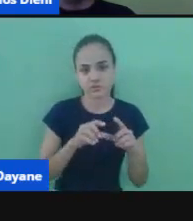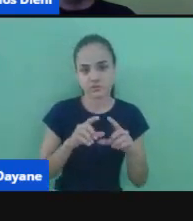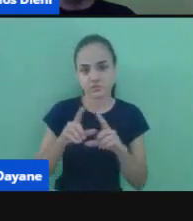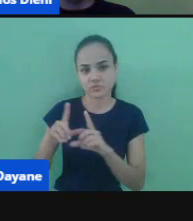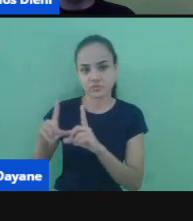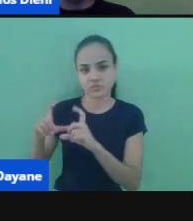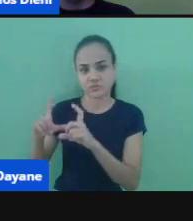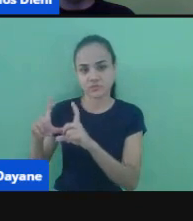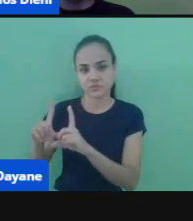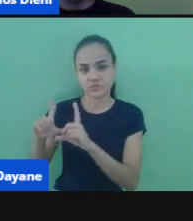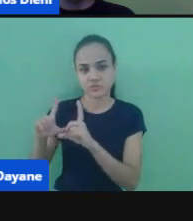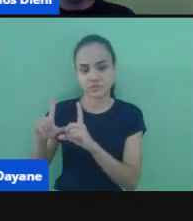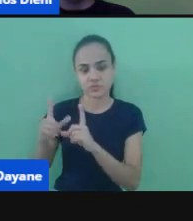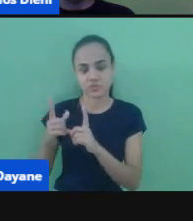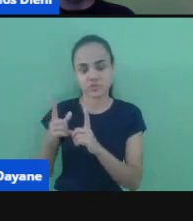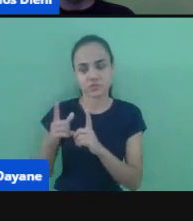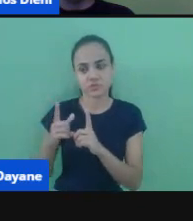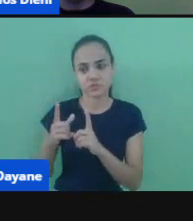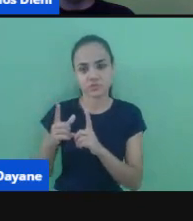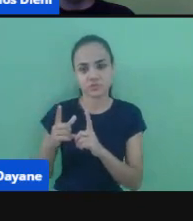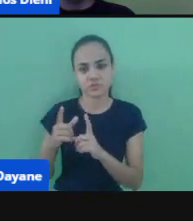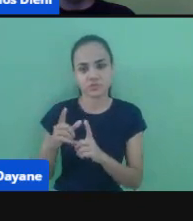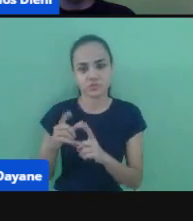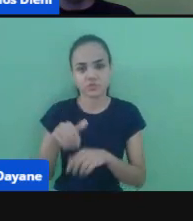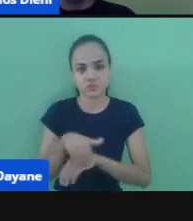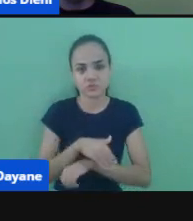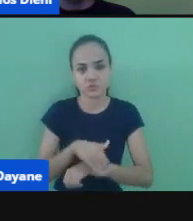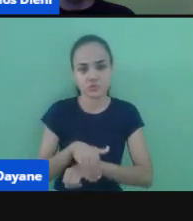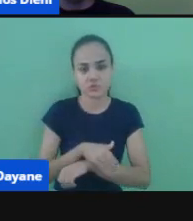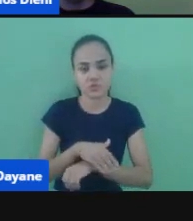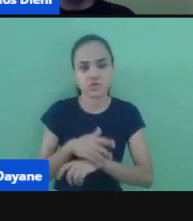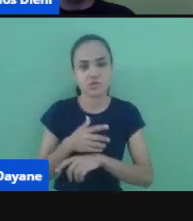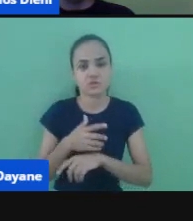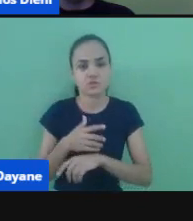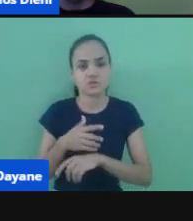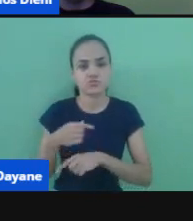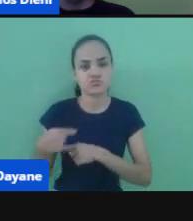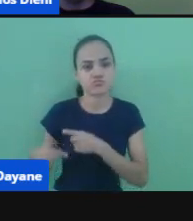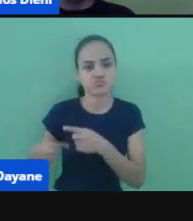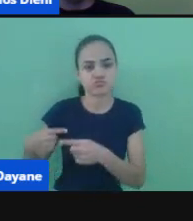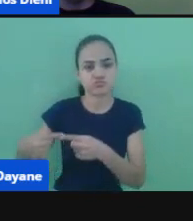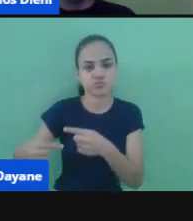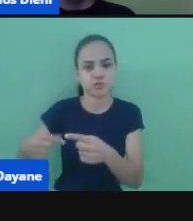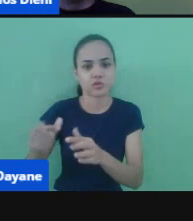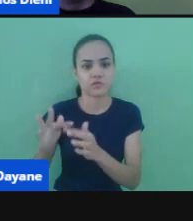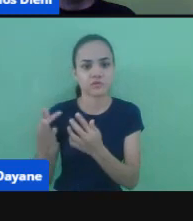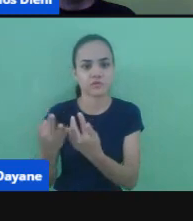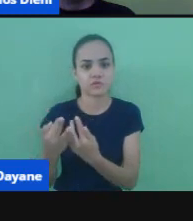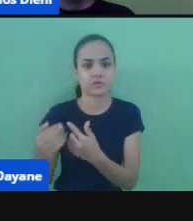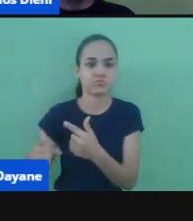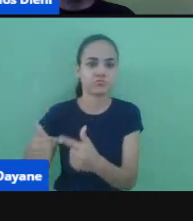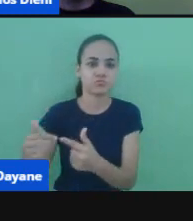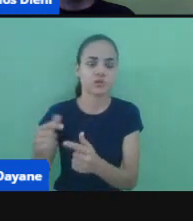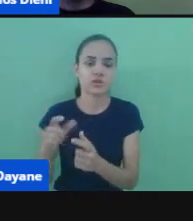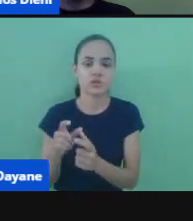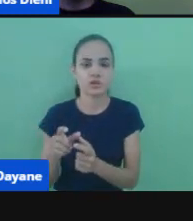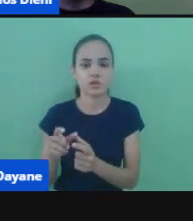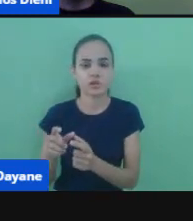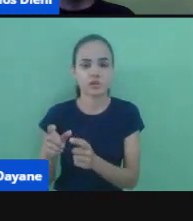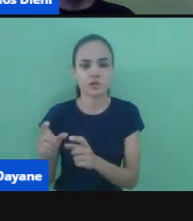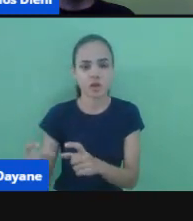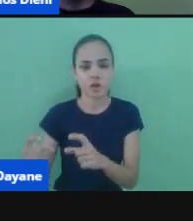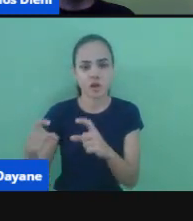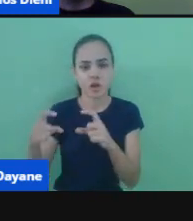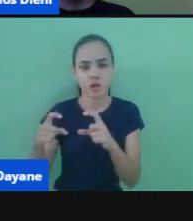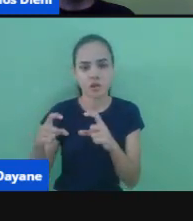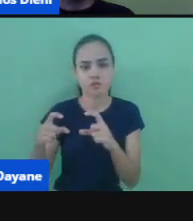minha genealogia, meu endereço. O amor comeu meus cartões de visita. O amor veio e comeu